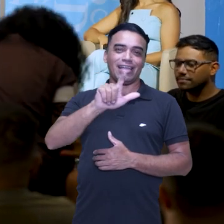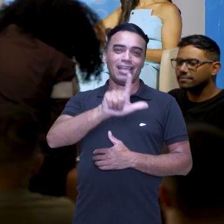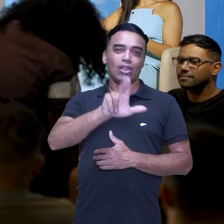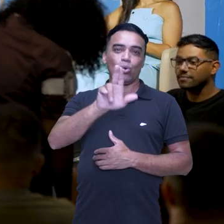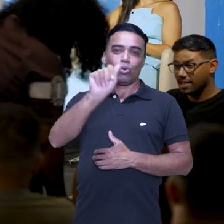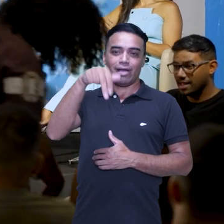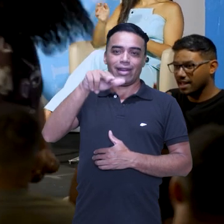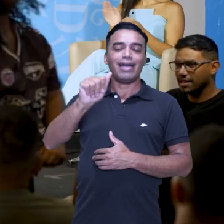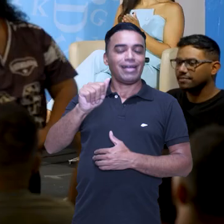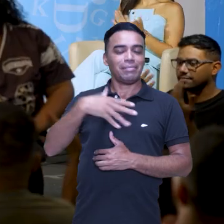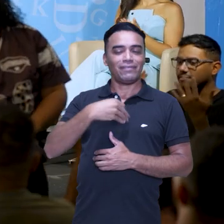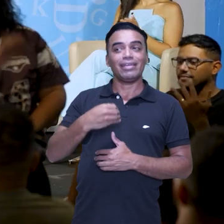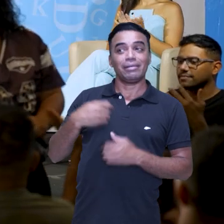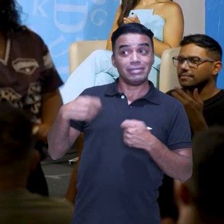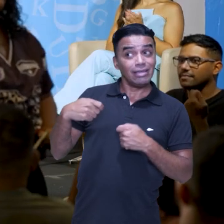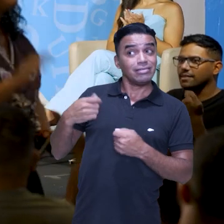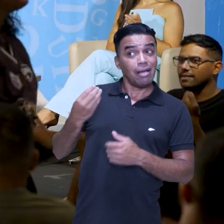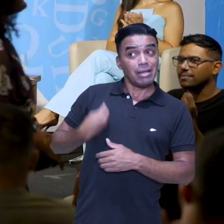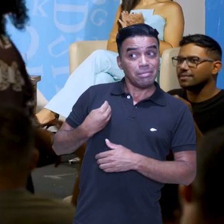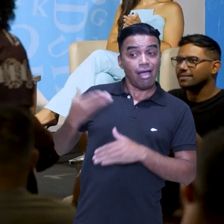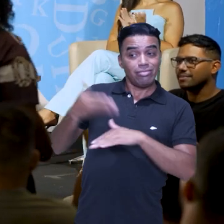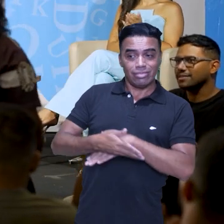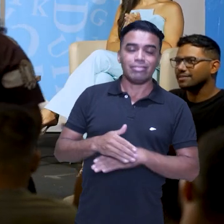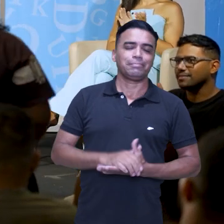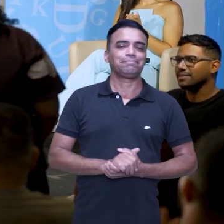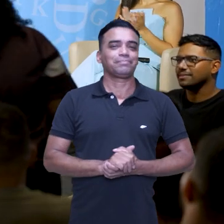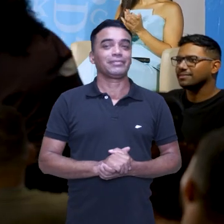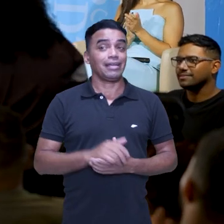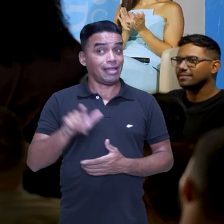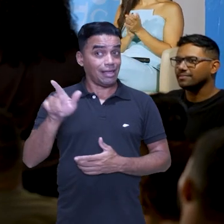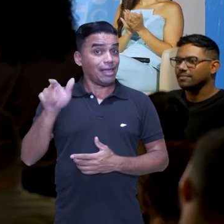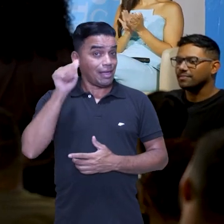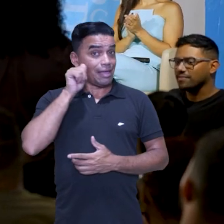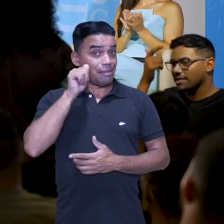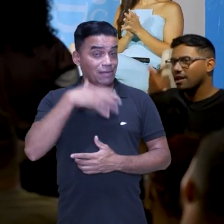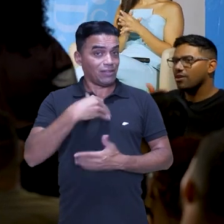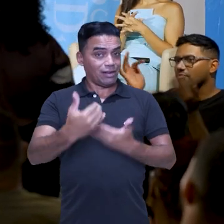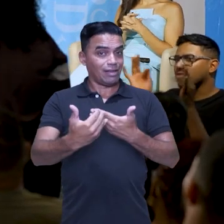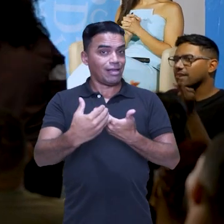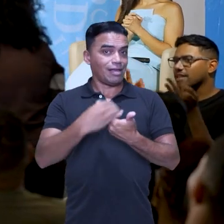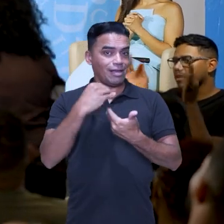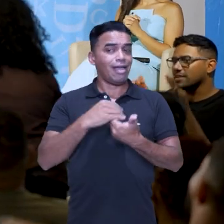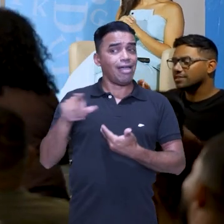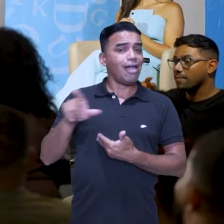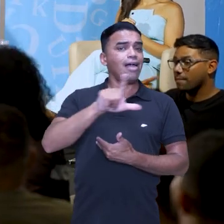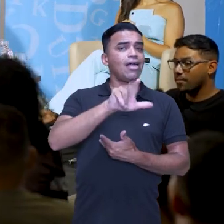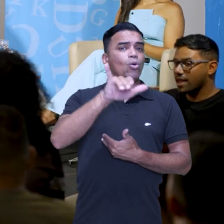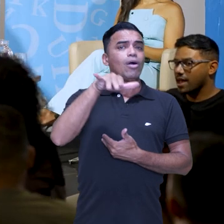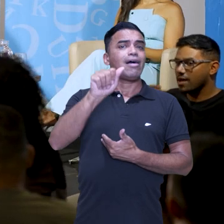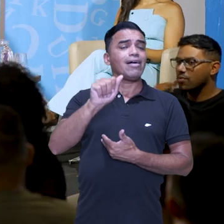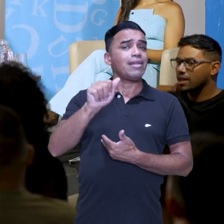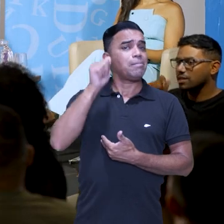E ela precisa, né, de participar. E eu fiquei muito feliz, porque a Luana é uma menina jovem, uma